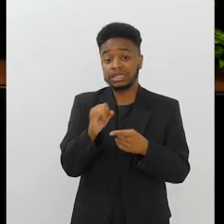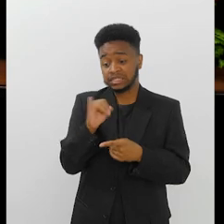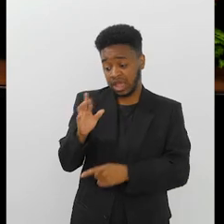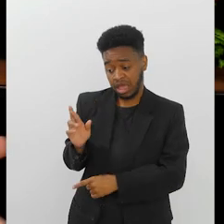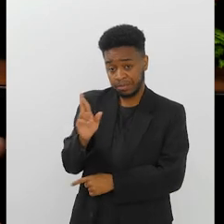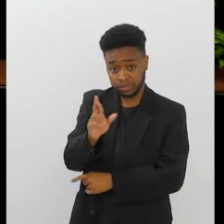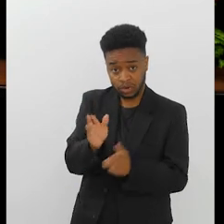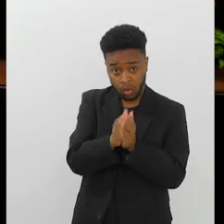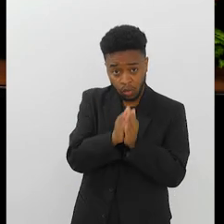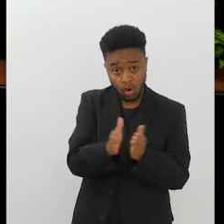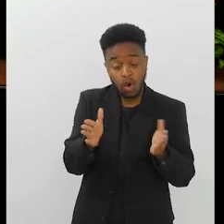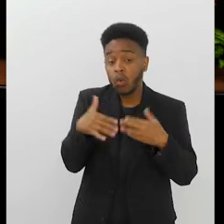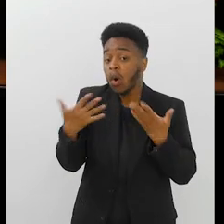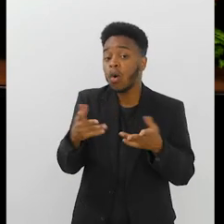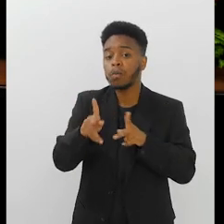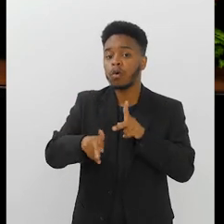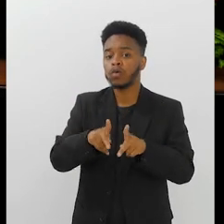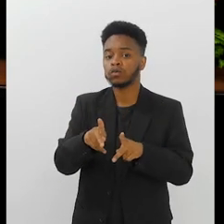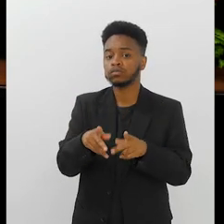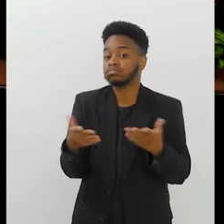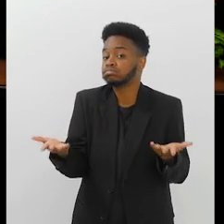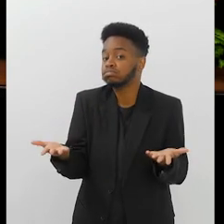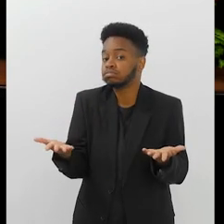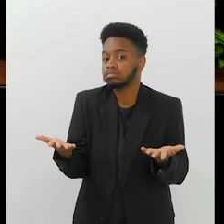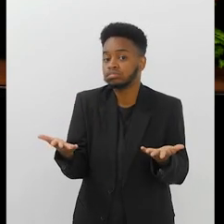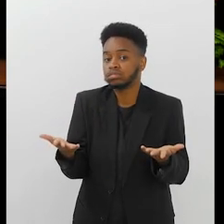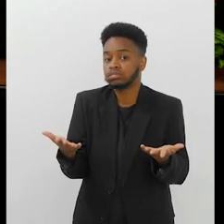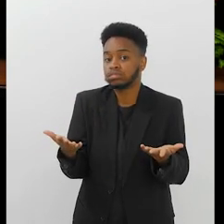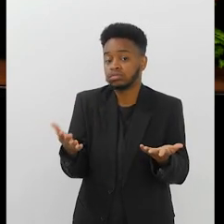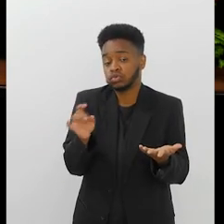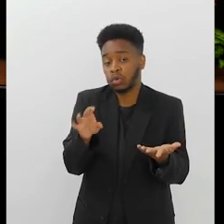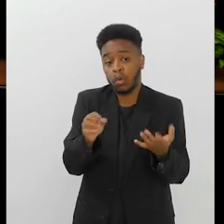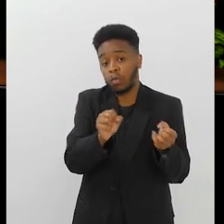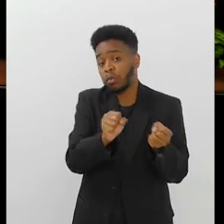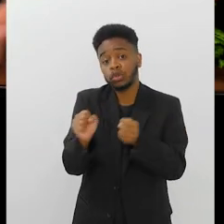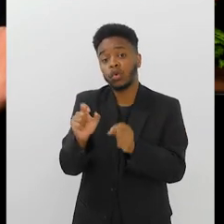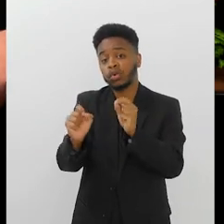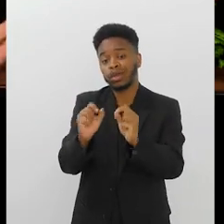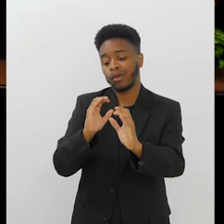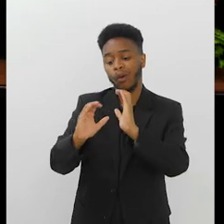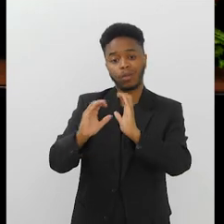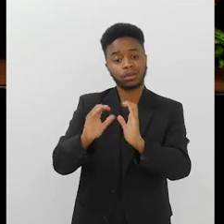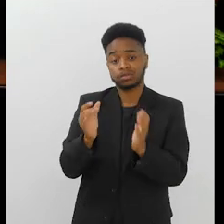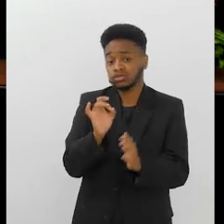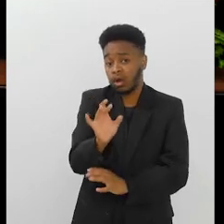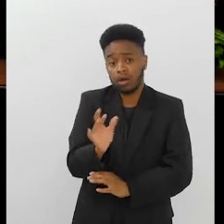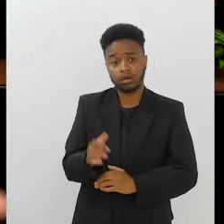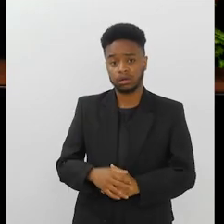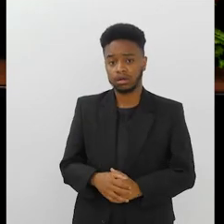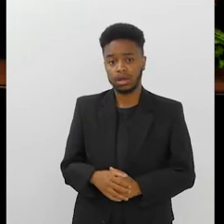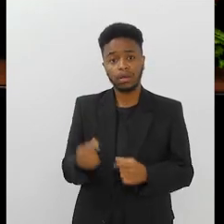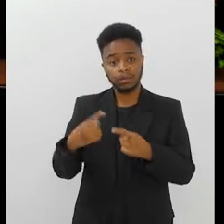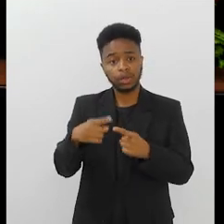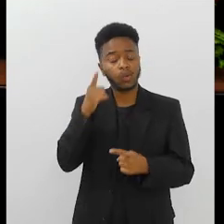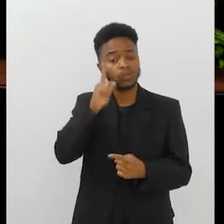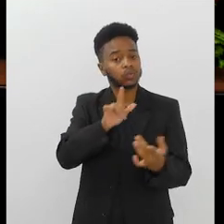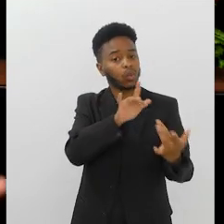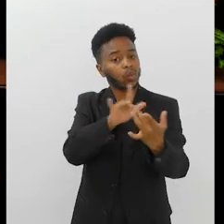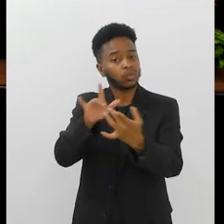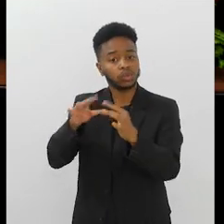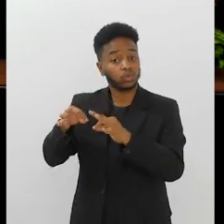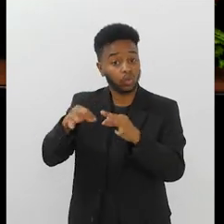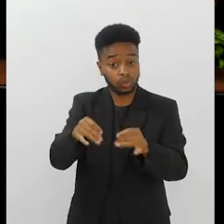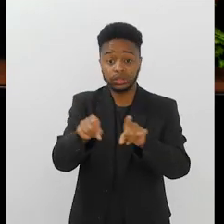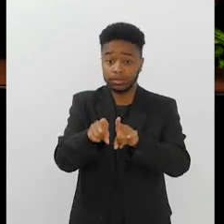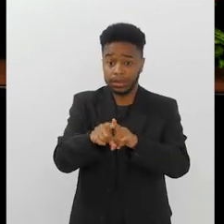orumilá que poder é esse que você há de ter a não ser um poder completamente de se comunicar com todos falar com todos